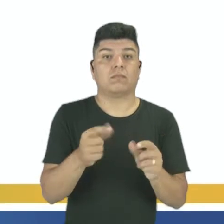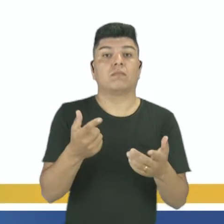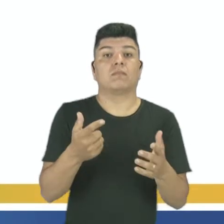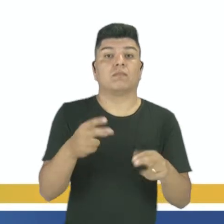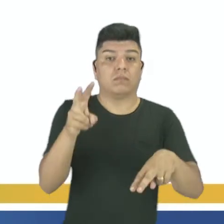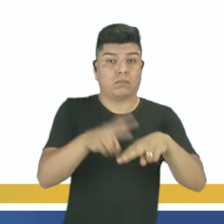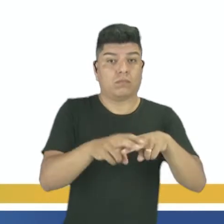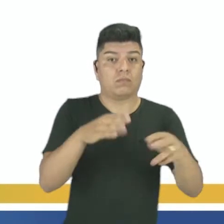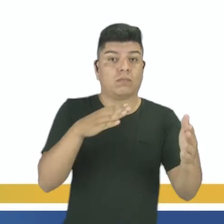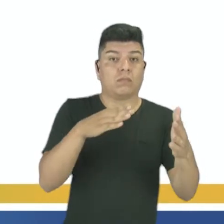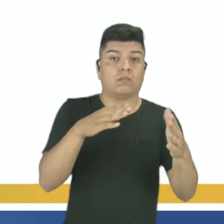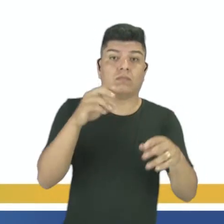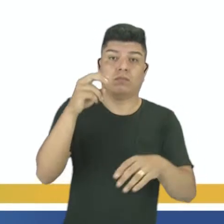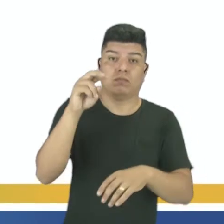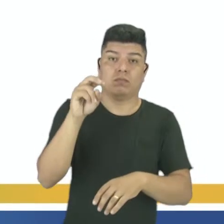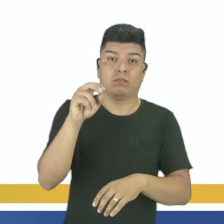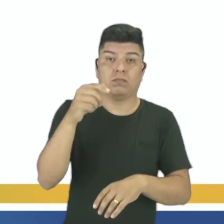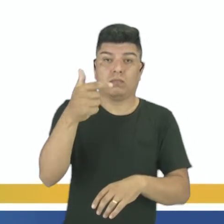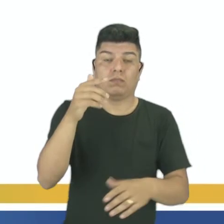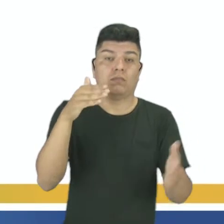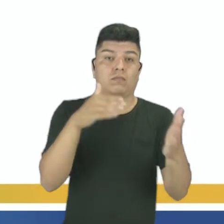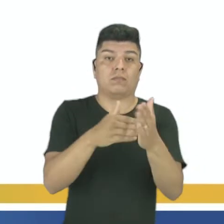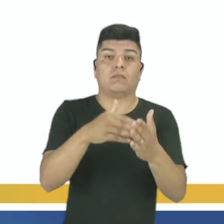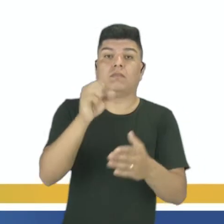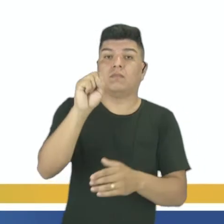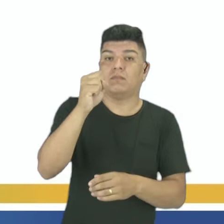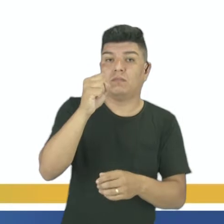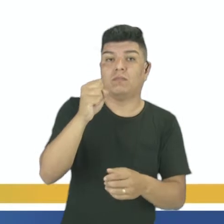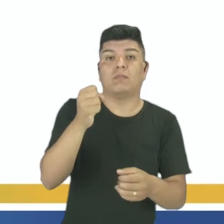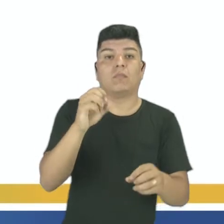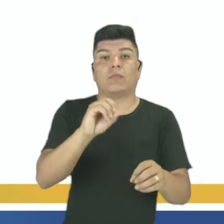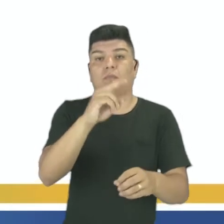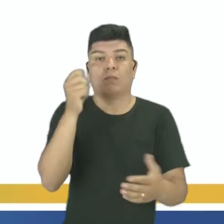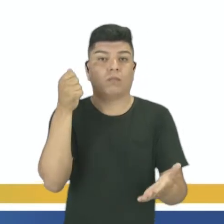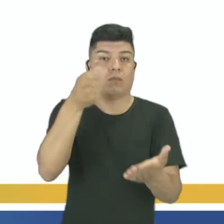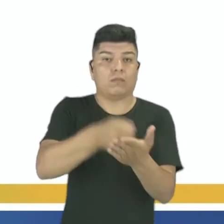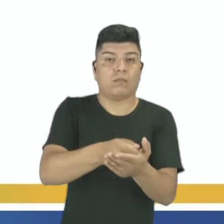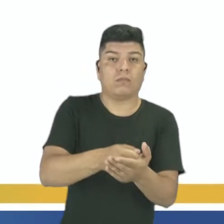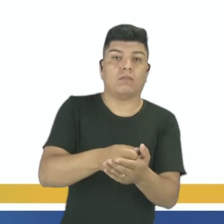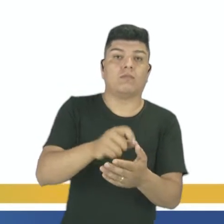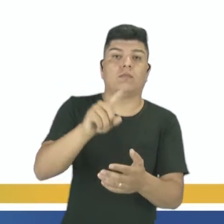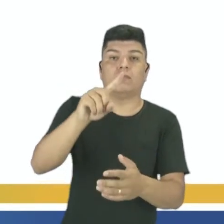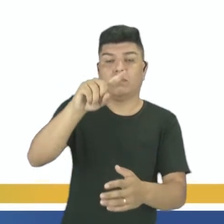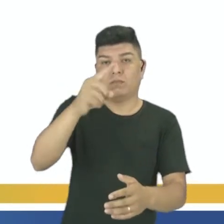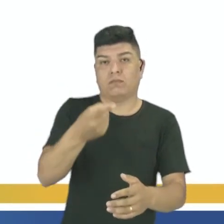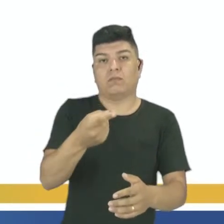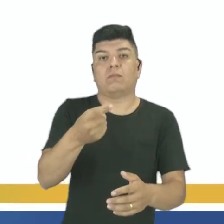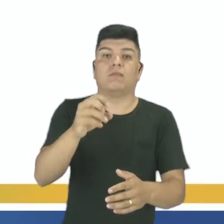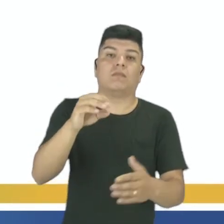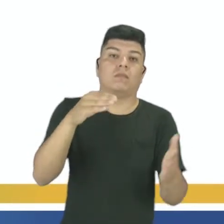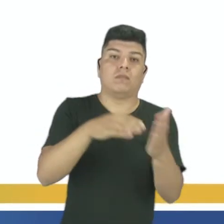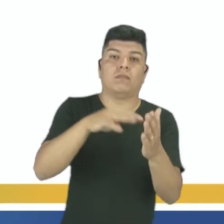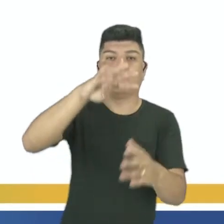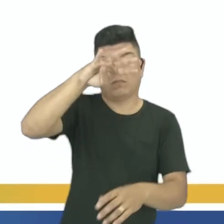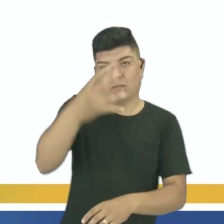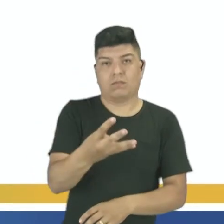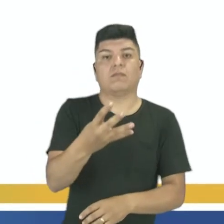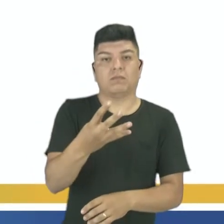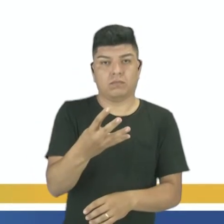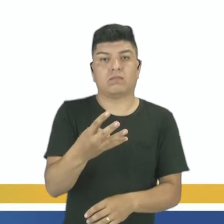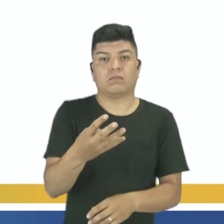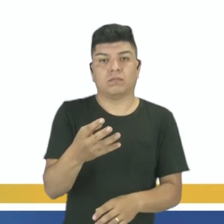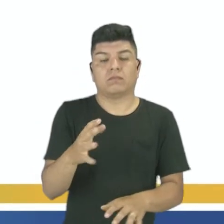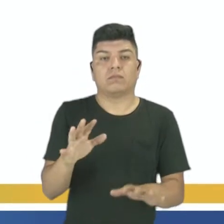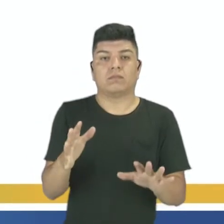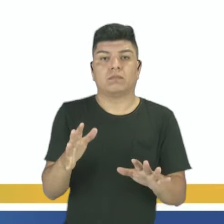de 2 a 8 anos a pagar multa de 1,5 mil ou 4 mil. Na avaliação da